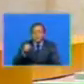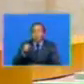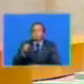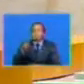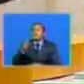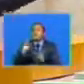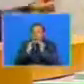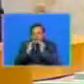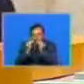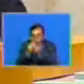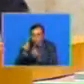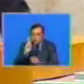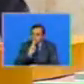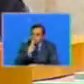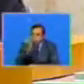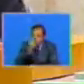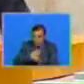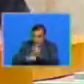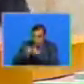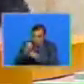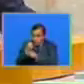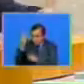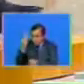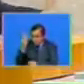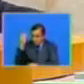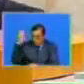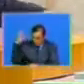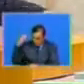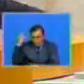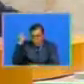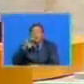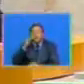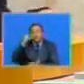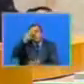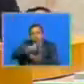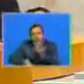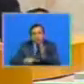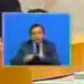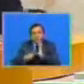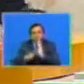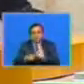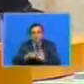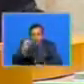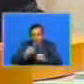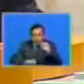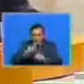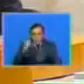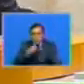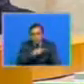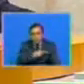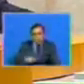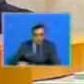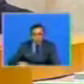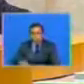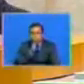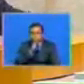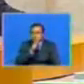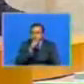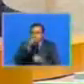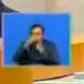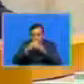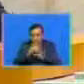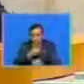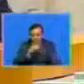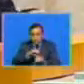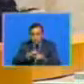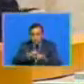a resposta há 3 anos atrás, quando aprovou aqui a possibilidade da contratualização da empresa pública de saneamento,